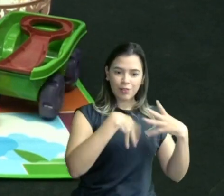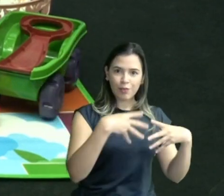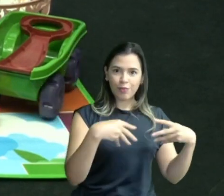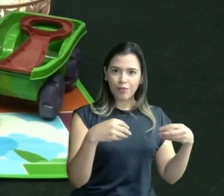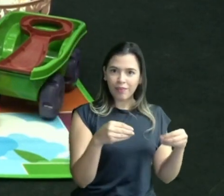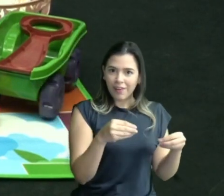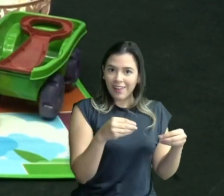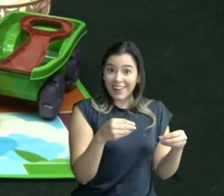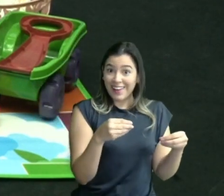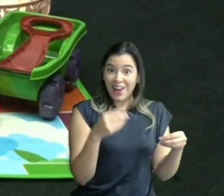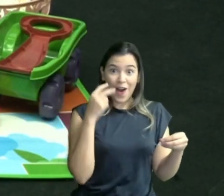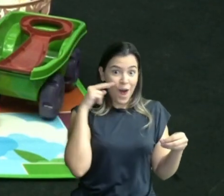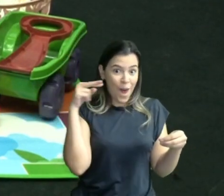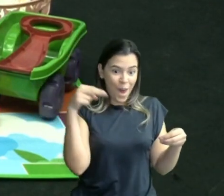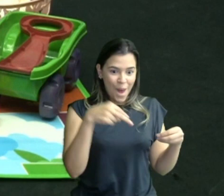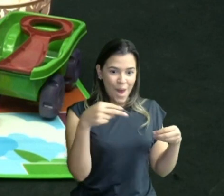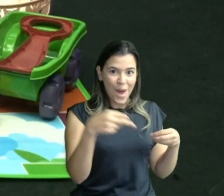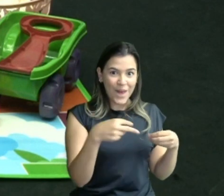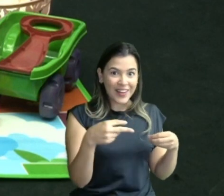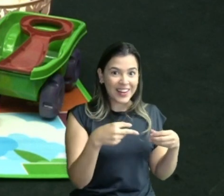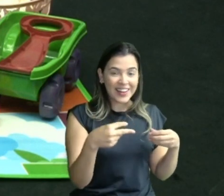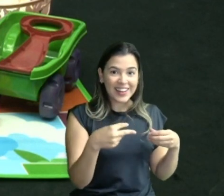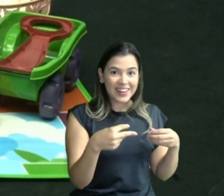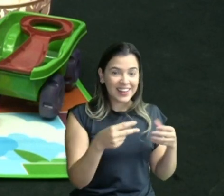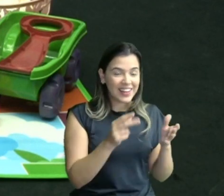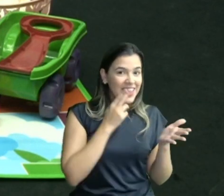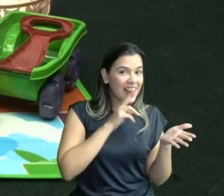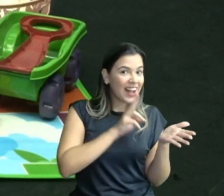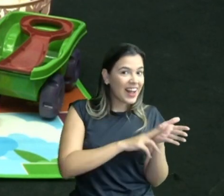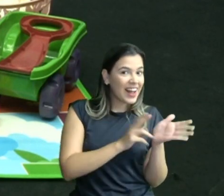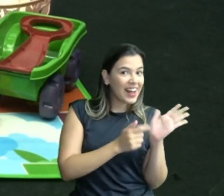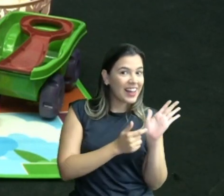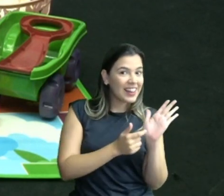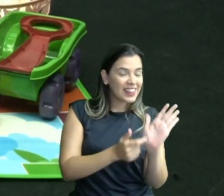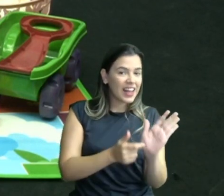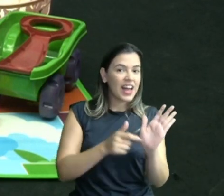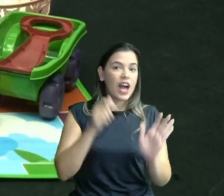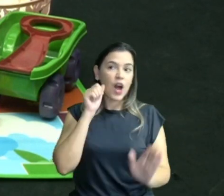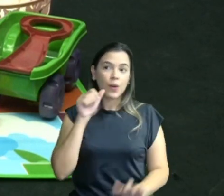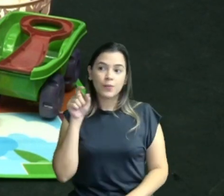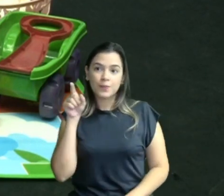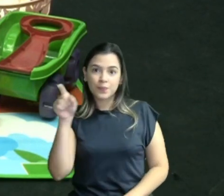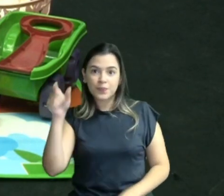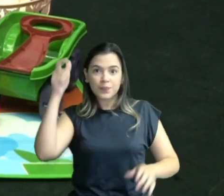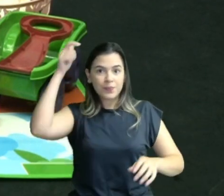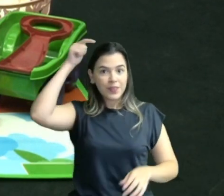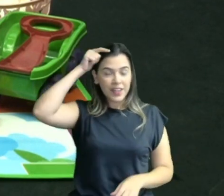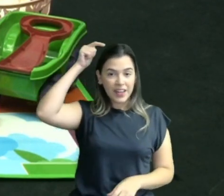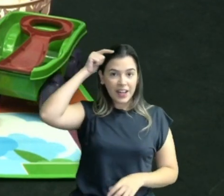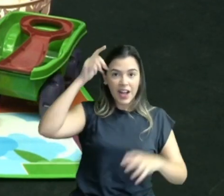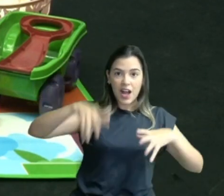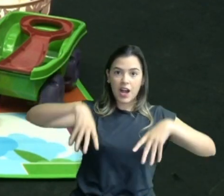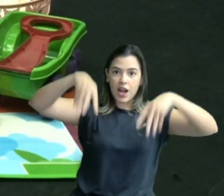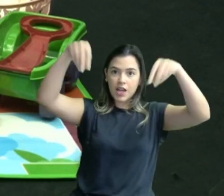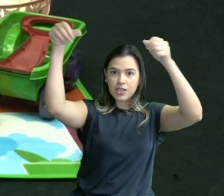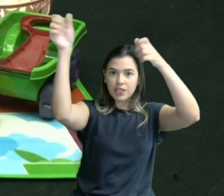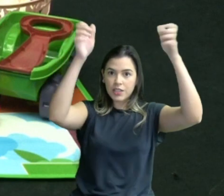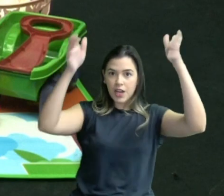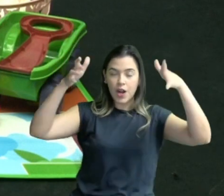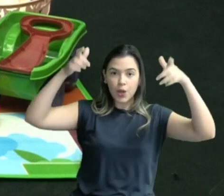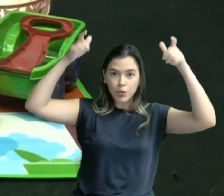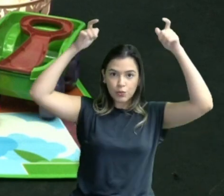Olha olha aqui e vai logo da casa a senhora Cinderela Castelo das altas